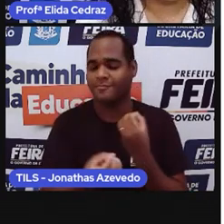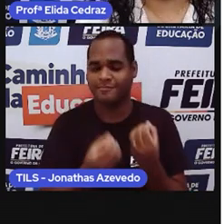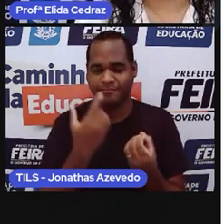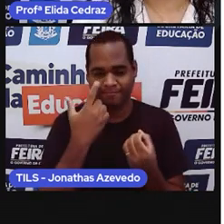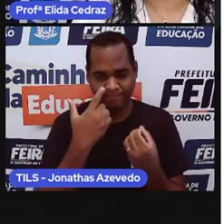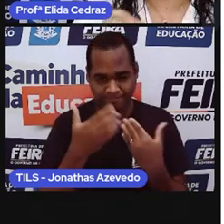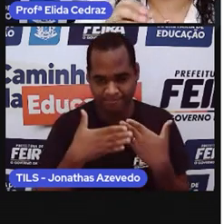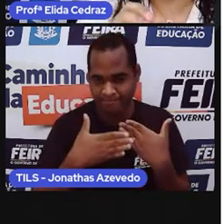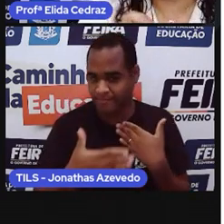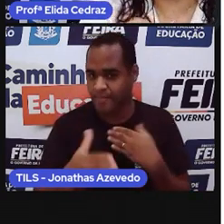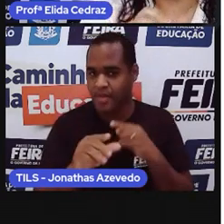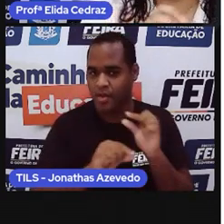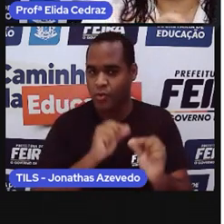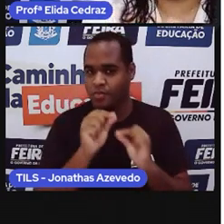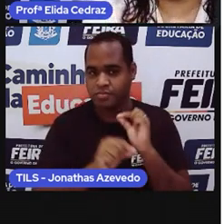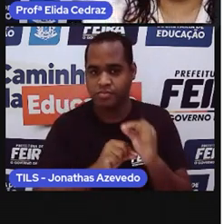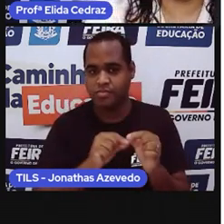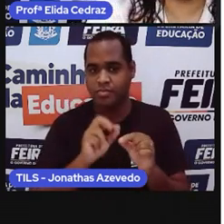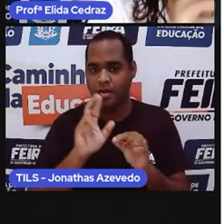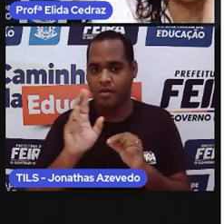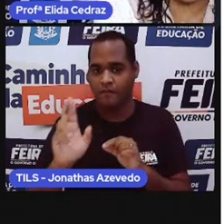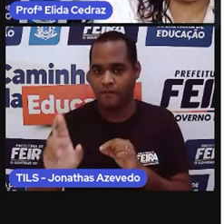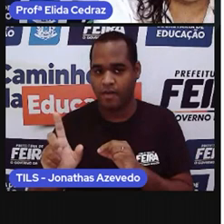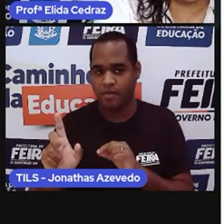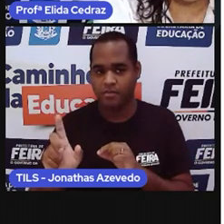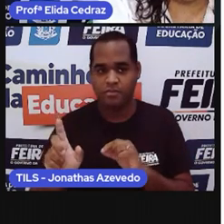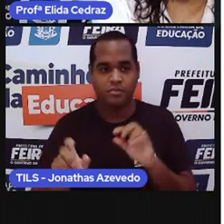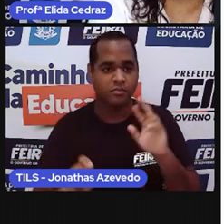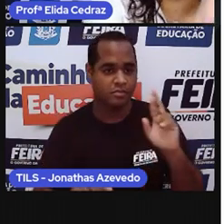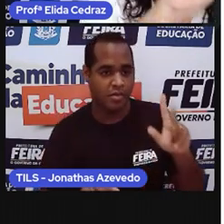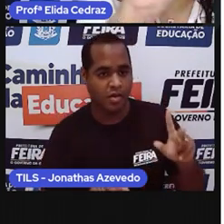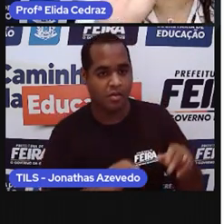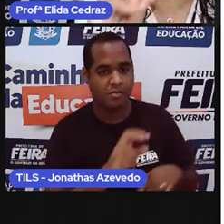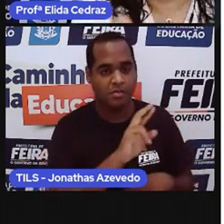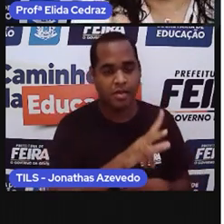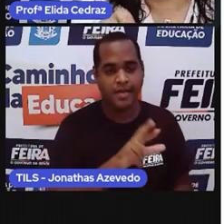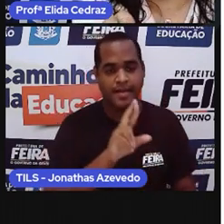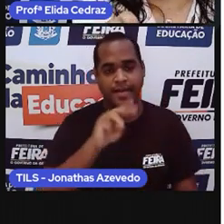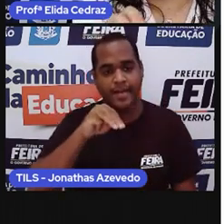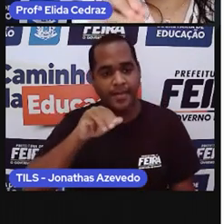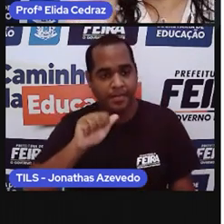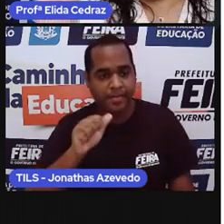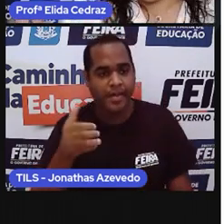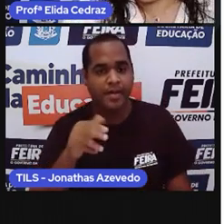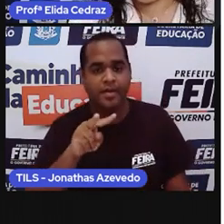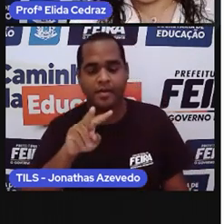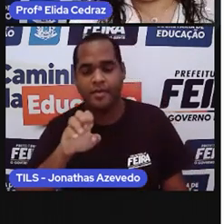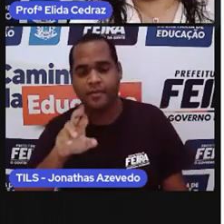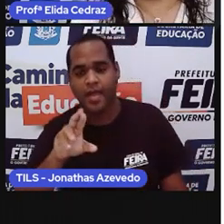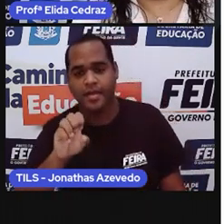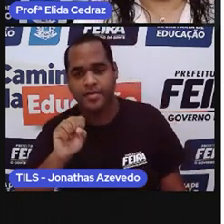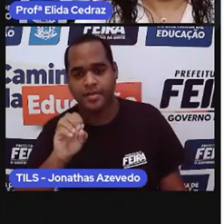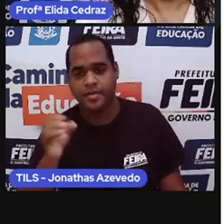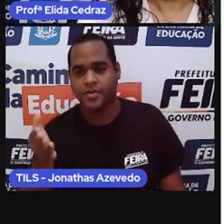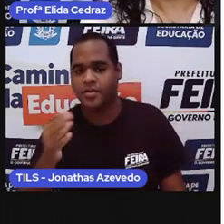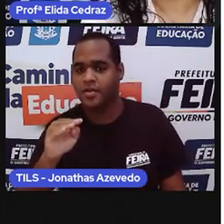realmente estão distribuídos a rima, o verso e a estrofe.